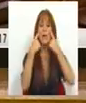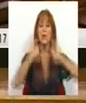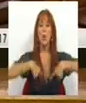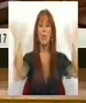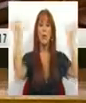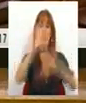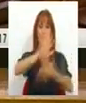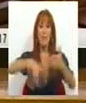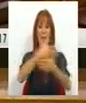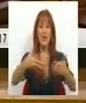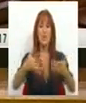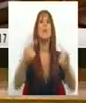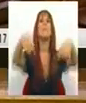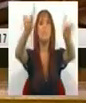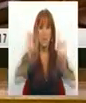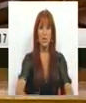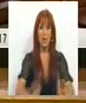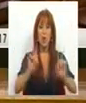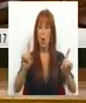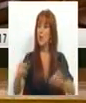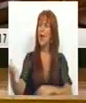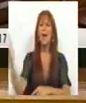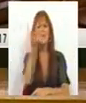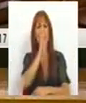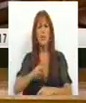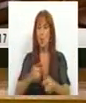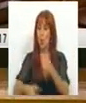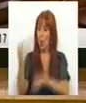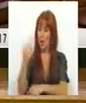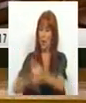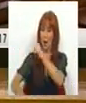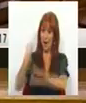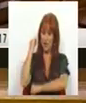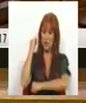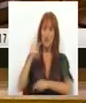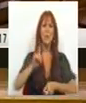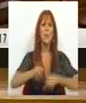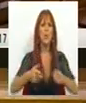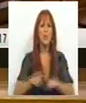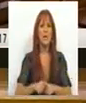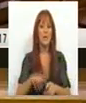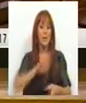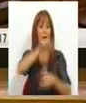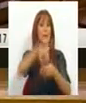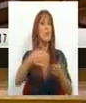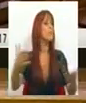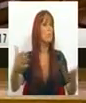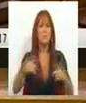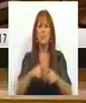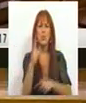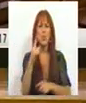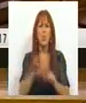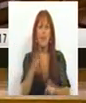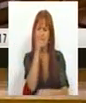público planeado, mas também daquele que tinha sido executado no ano anterior, o que incluiu